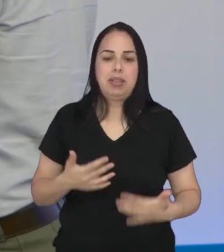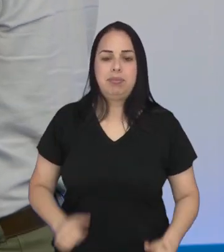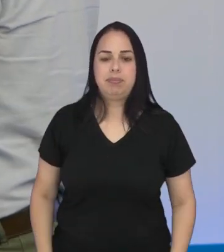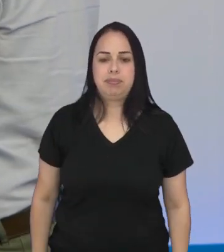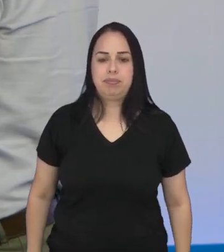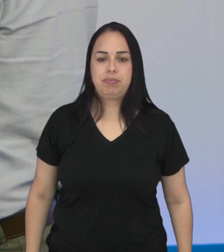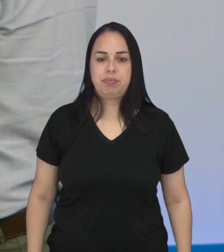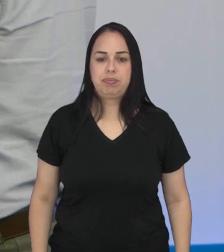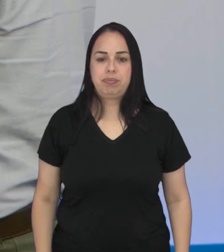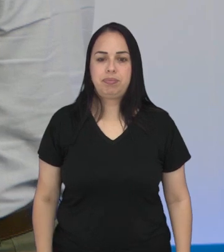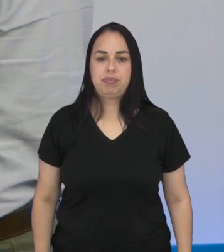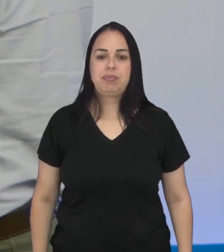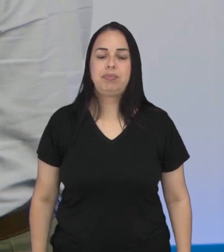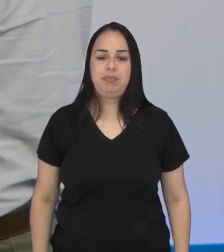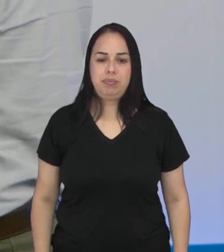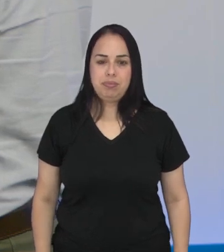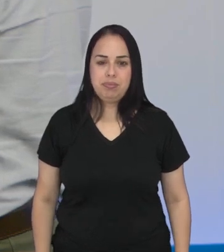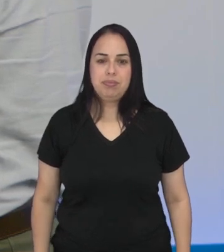tarde